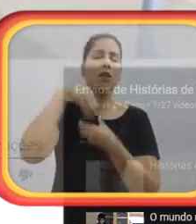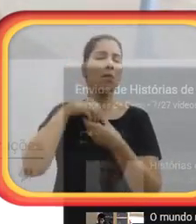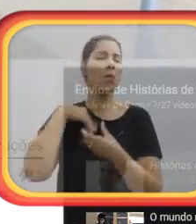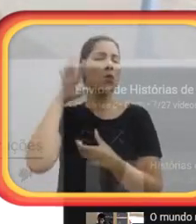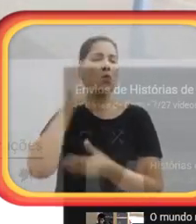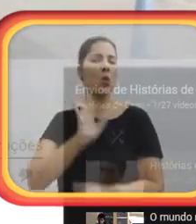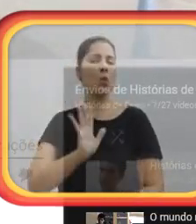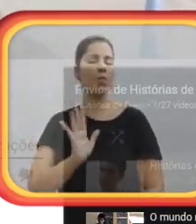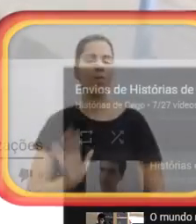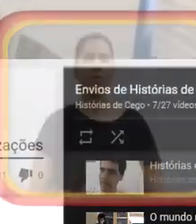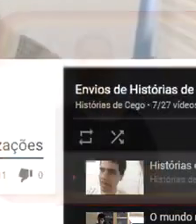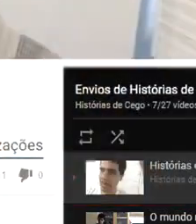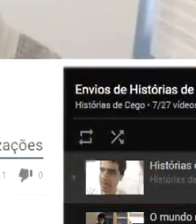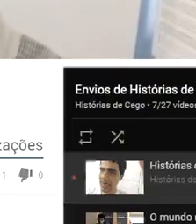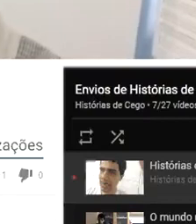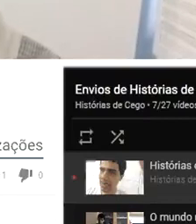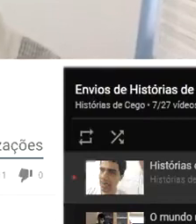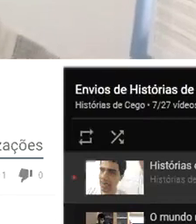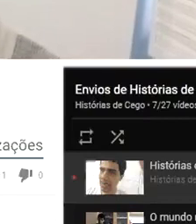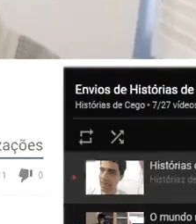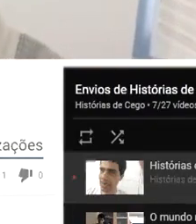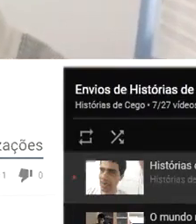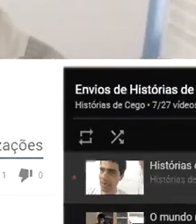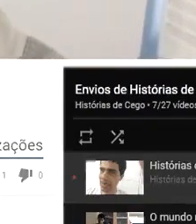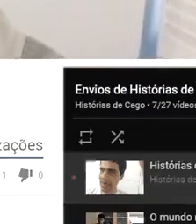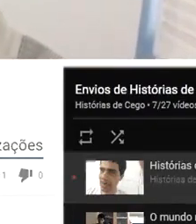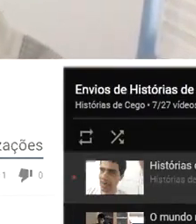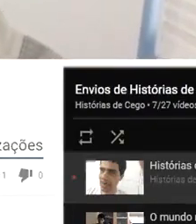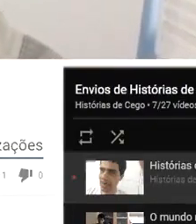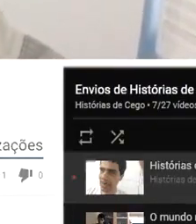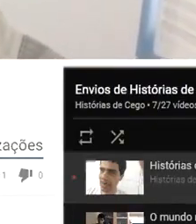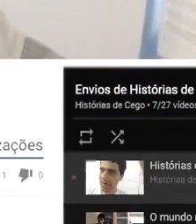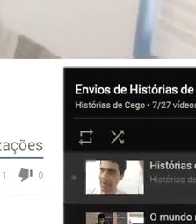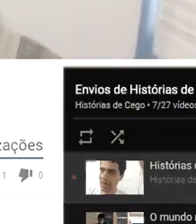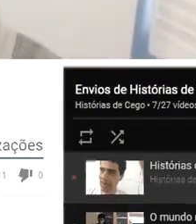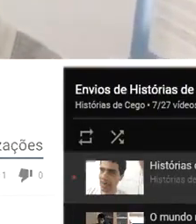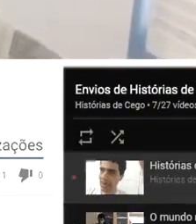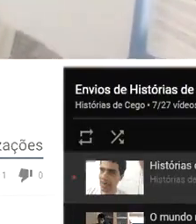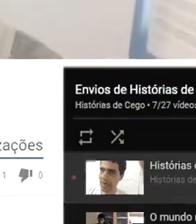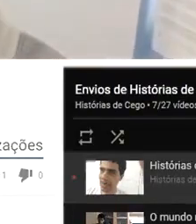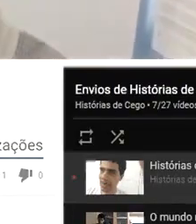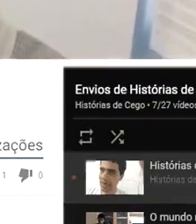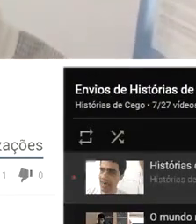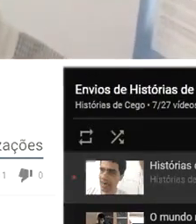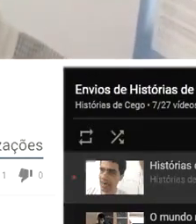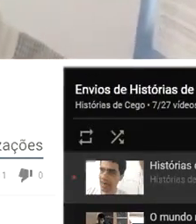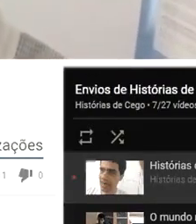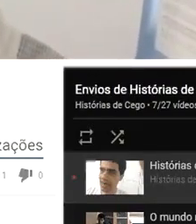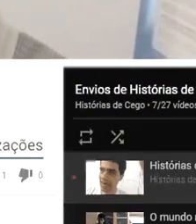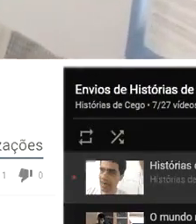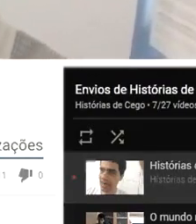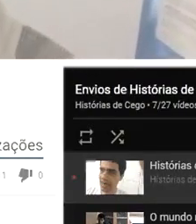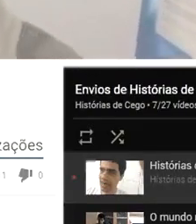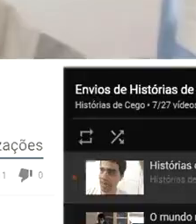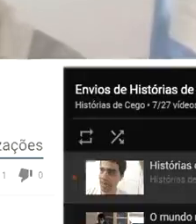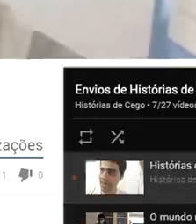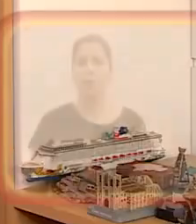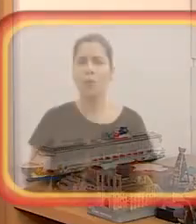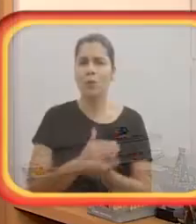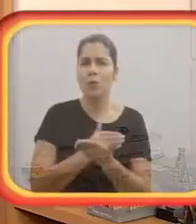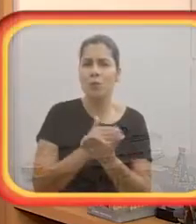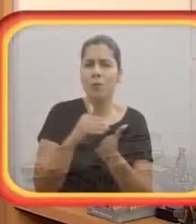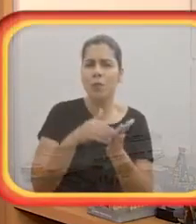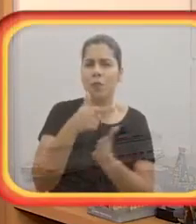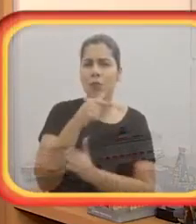o meu é tato, o meu é audição. Como eu não enxergo há muito tempo, as imagens não fazem mais parte dos meus sonhos.